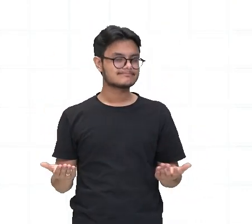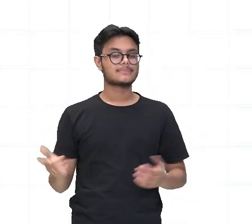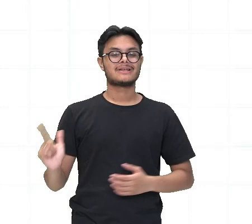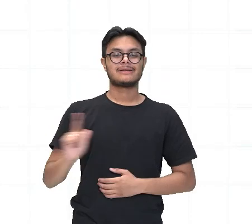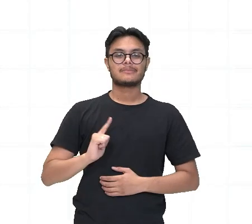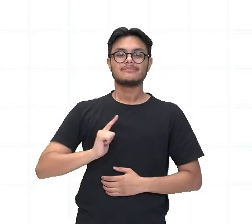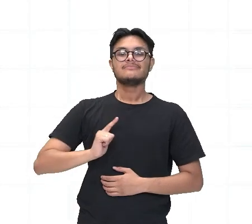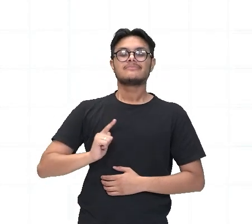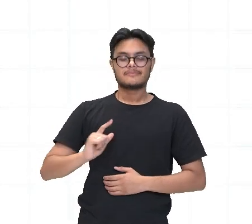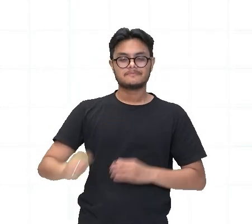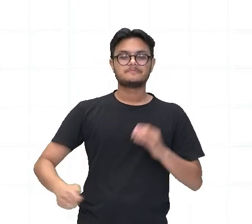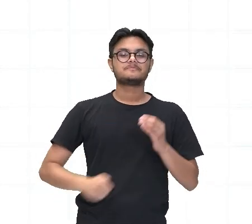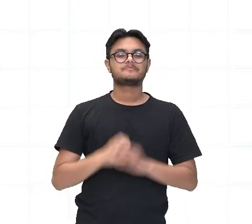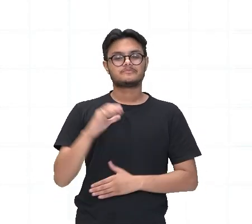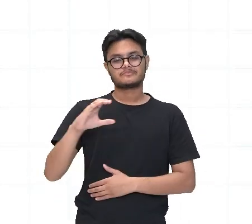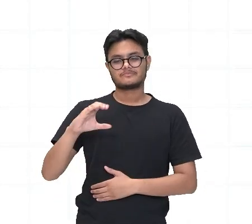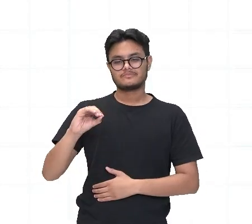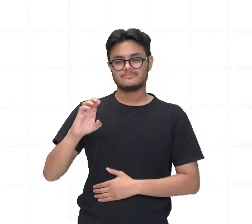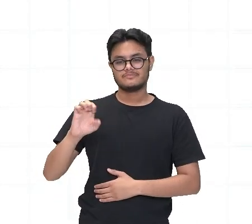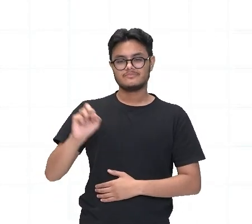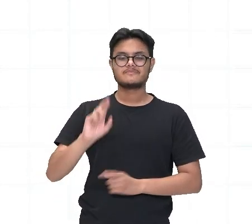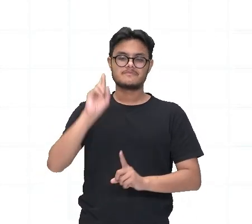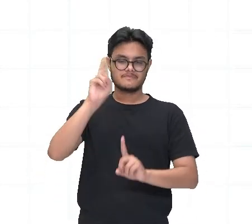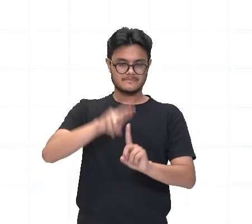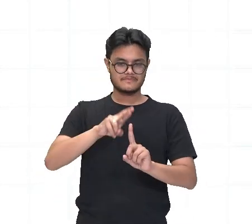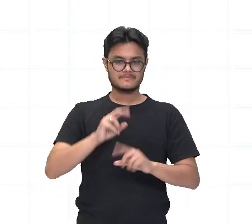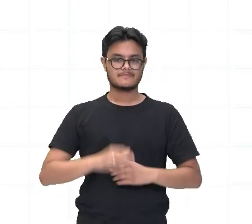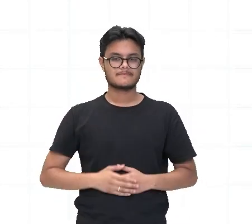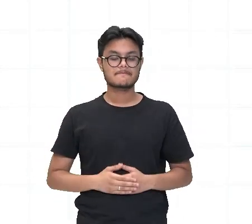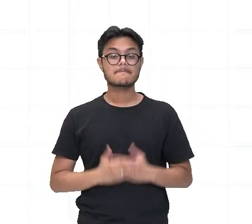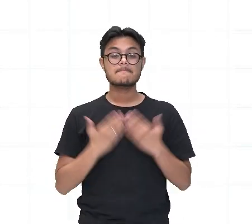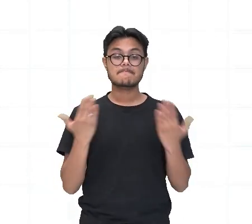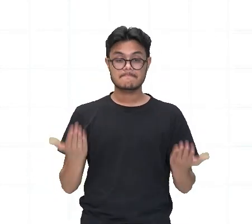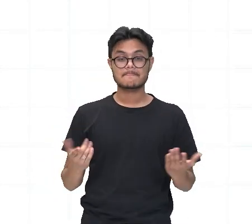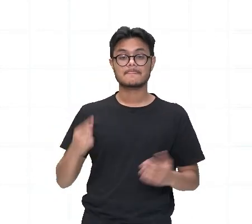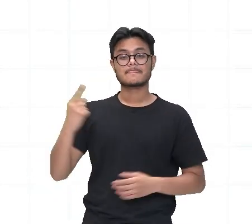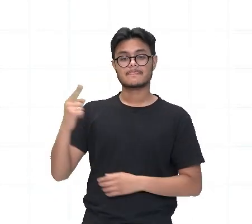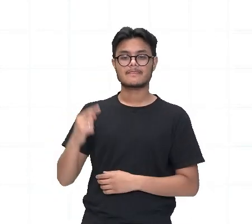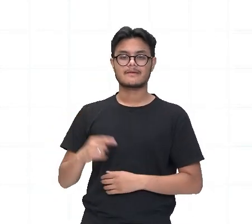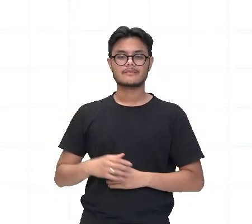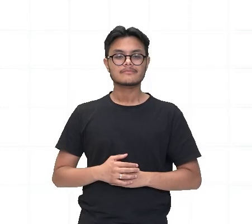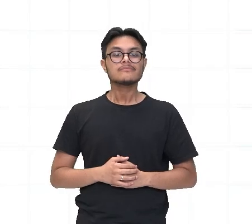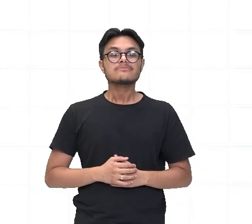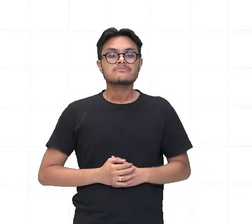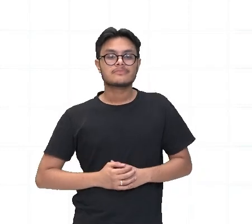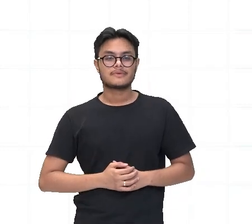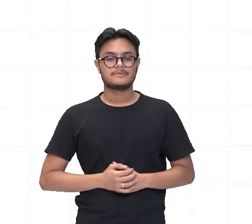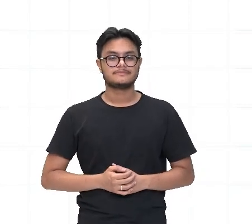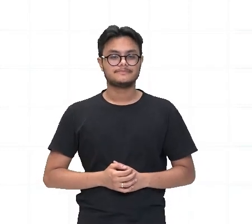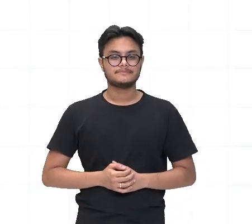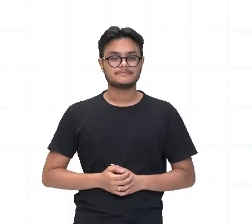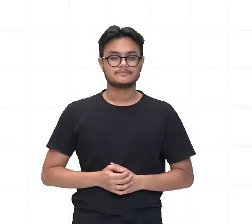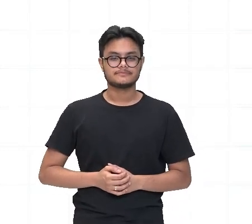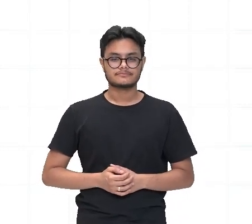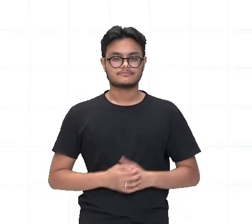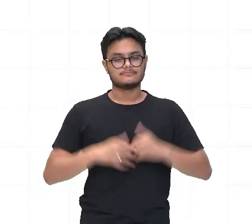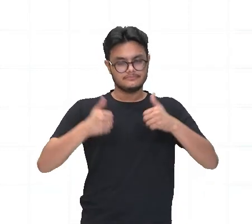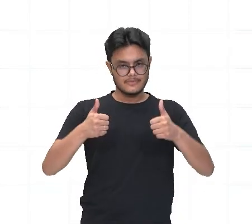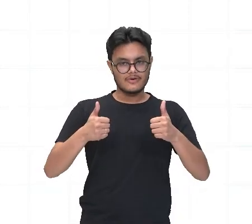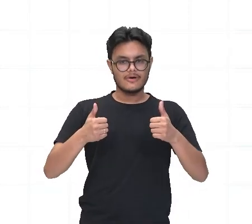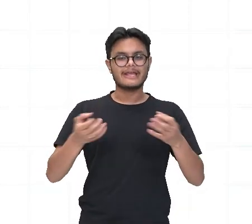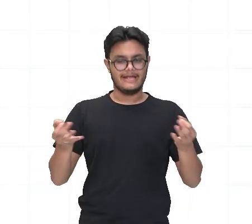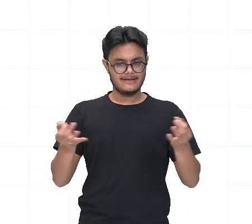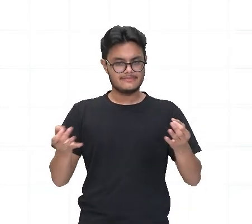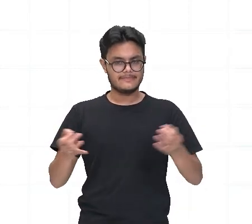primeira ocorrência de referenciação. Sempre que aparecer essa corzinha verde, então, saibam que estamos referenciando o elemento